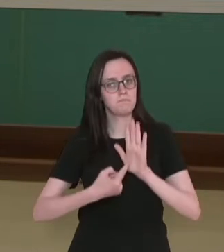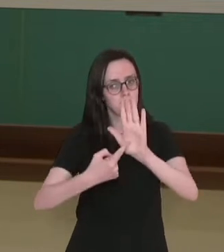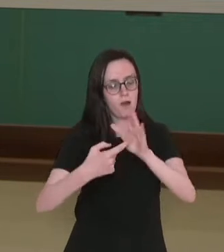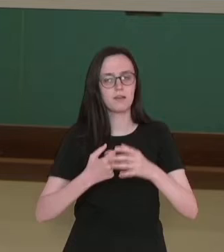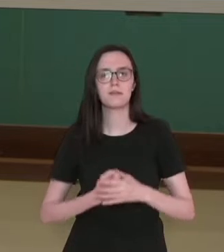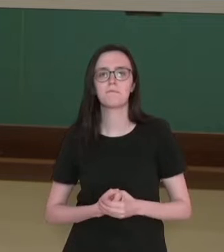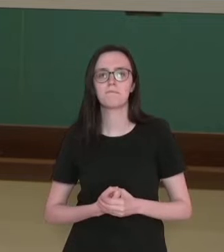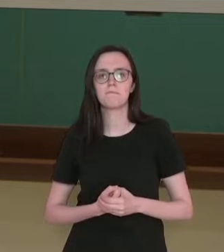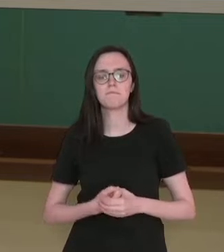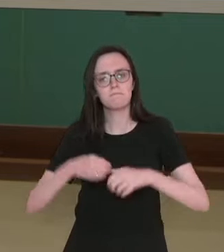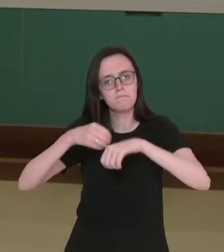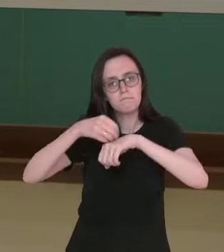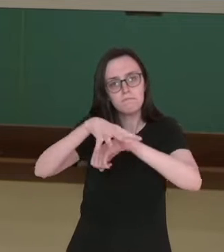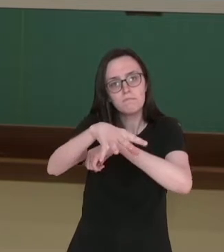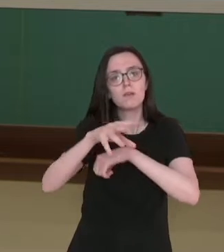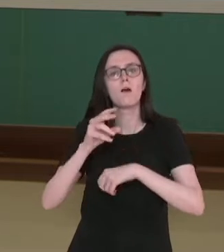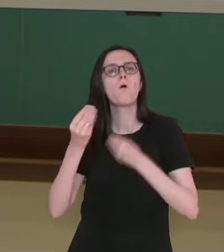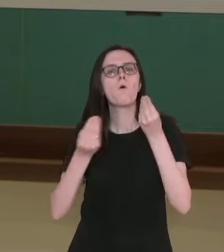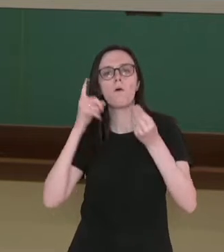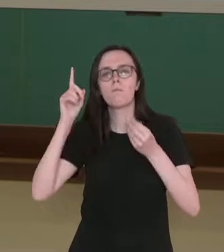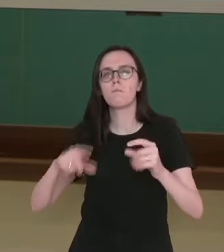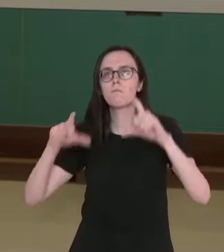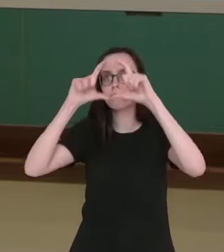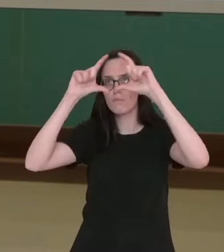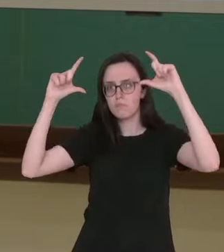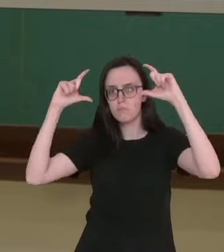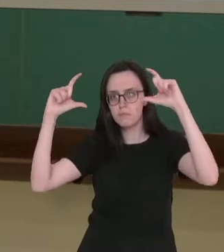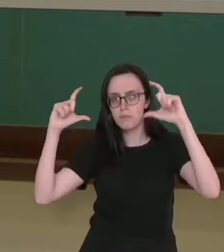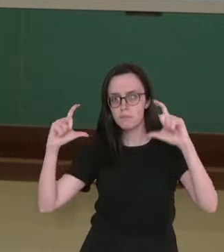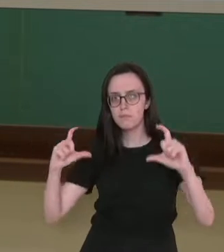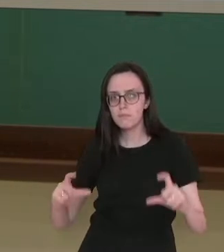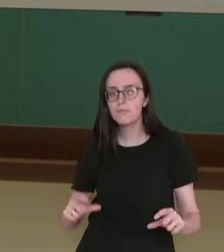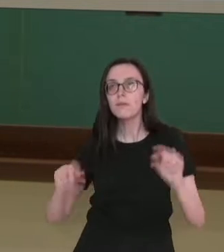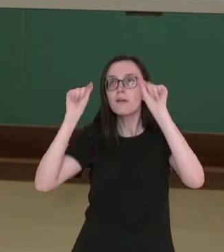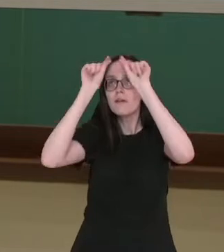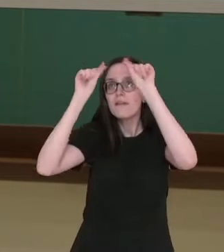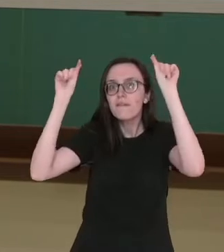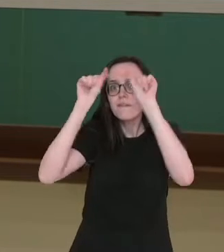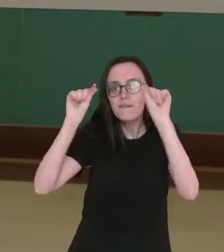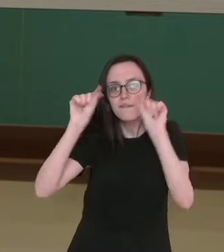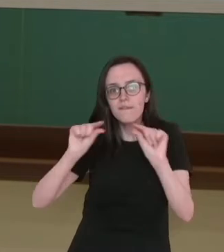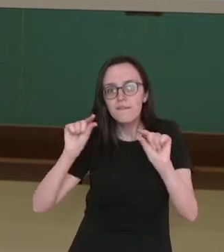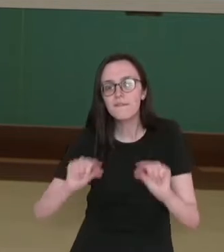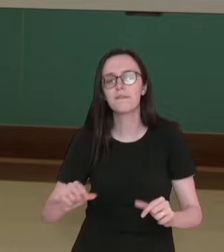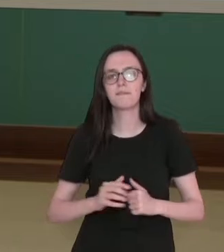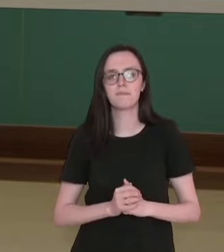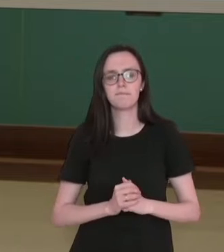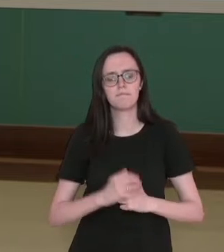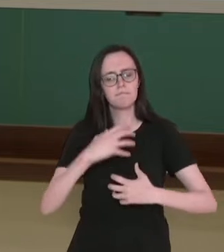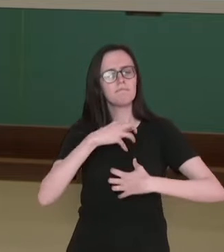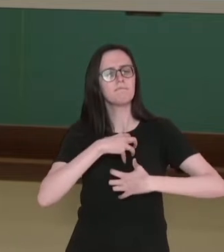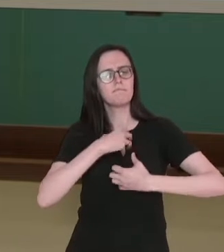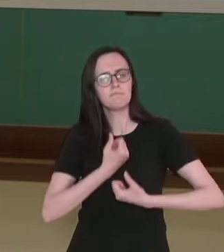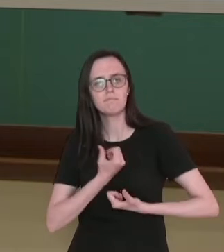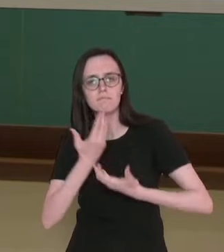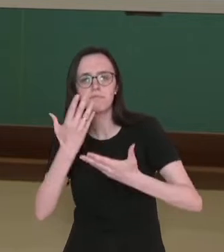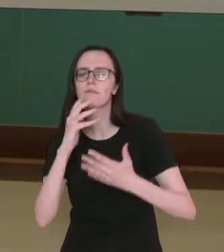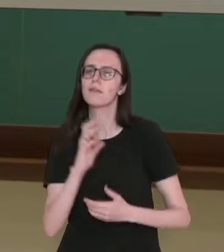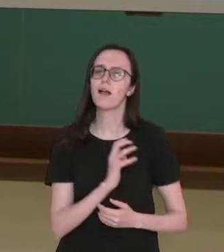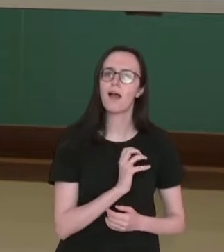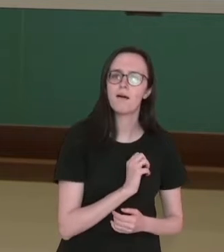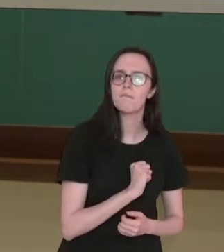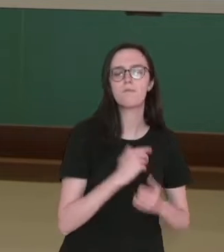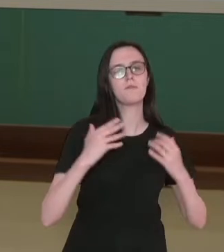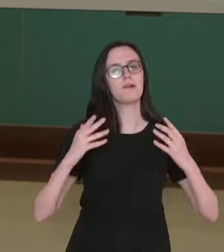em forma de versos que são distribuídos em estrofes. Então, os seus sentimentos de amor,